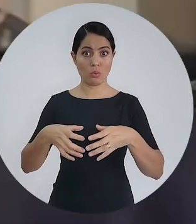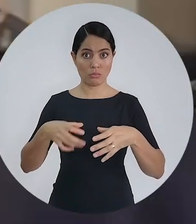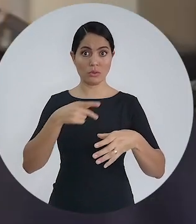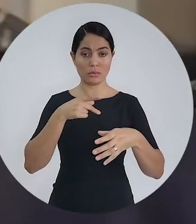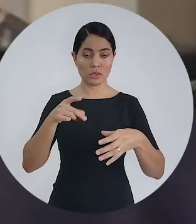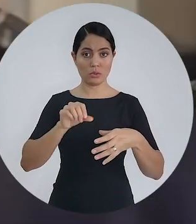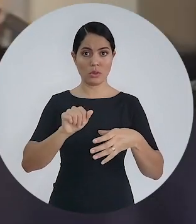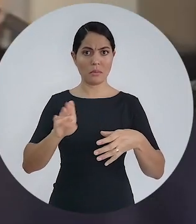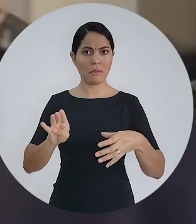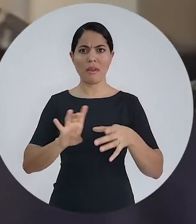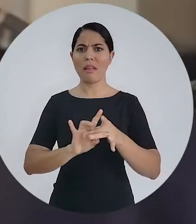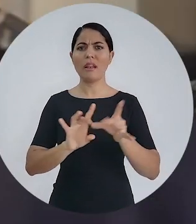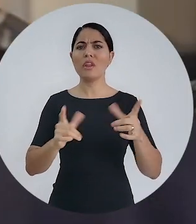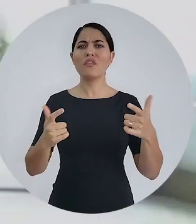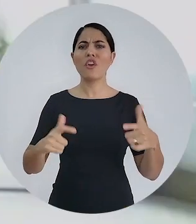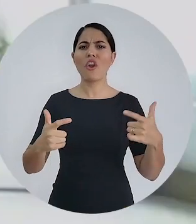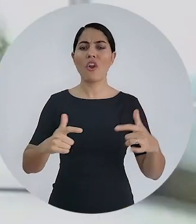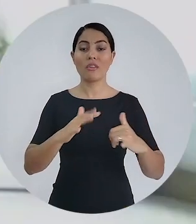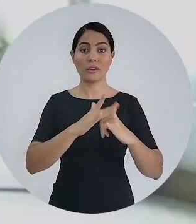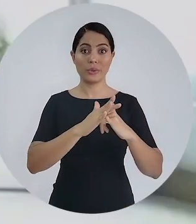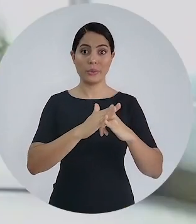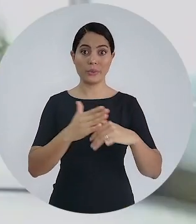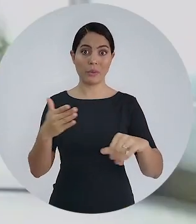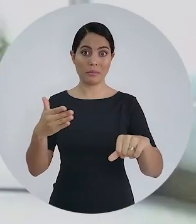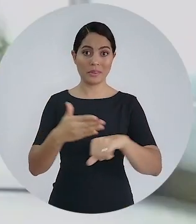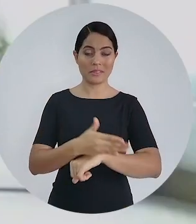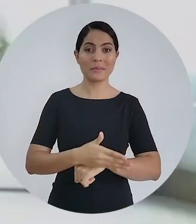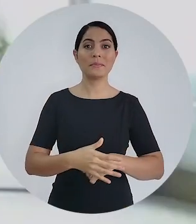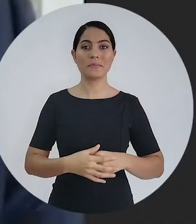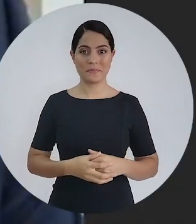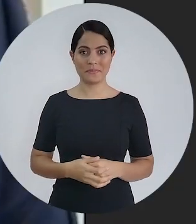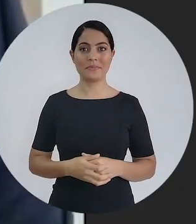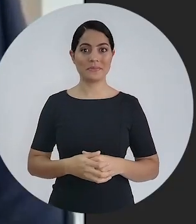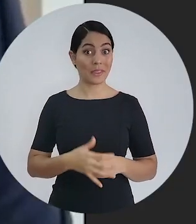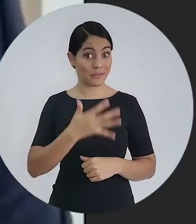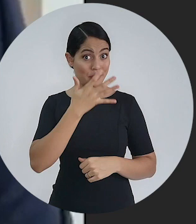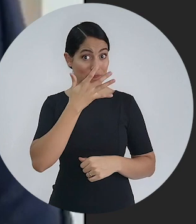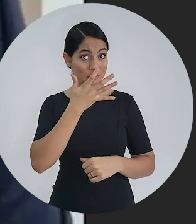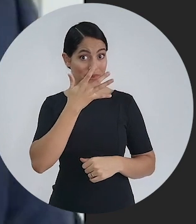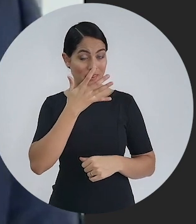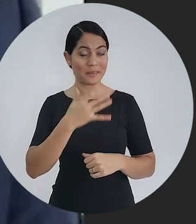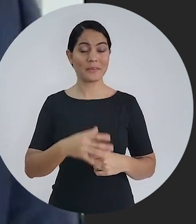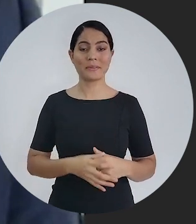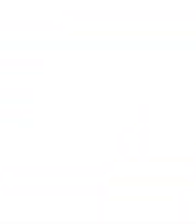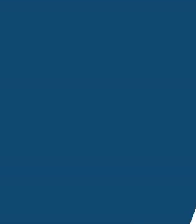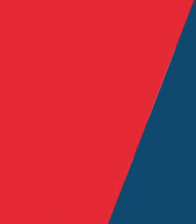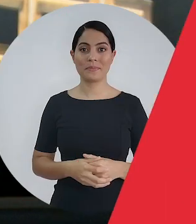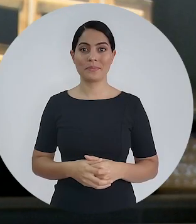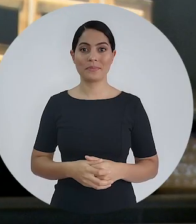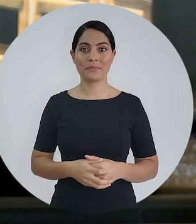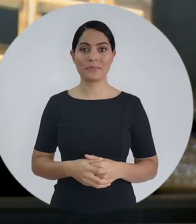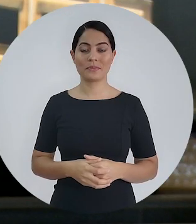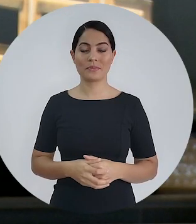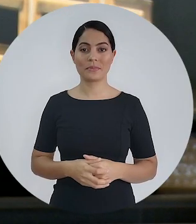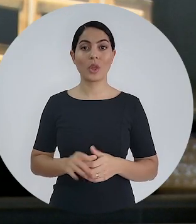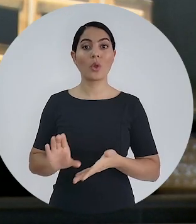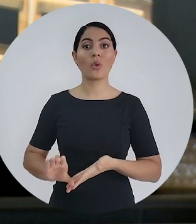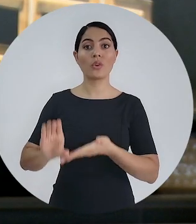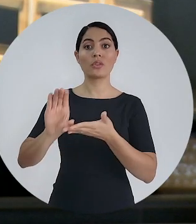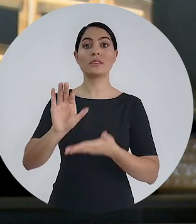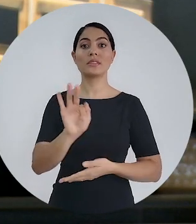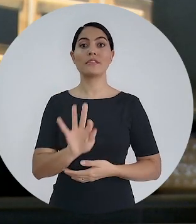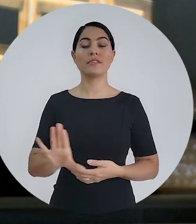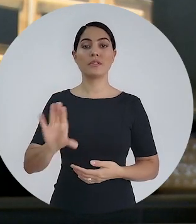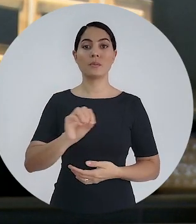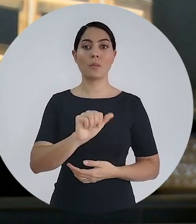confere na íntegra no canal do YouTube da OAB Nacional. Acesse e fique por dentro. O Conselho Federal da